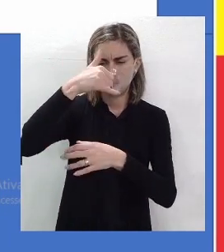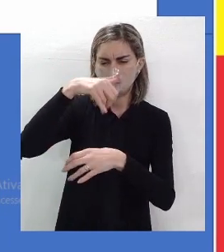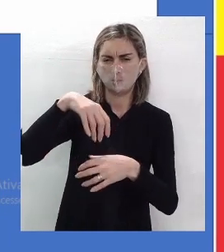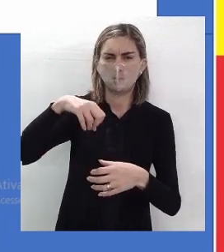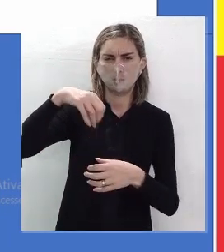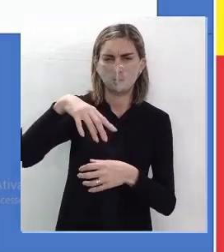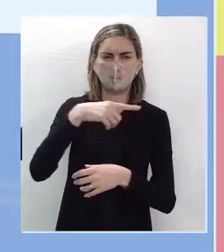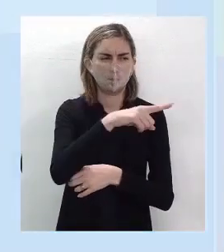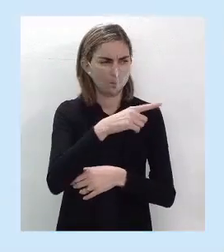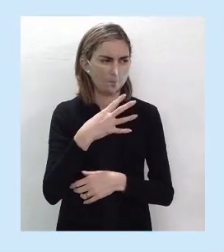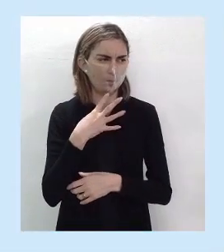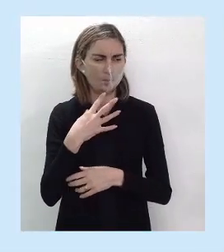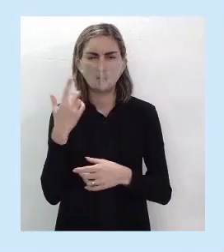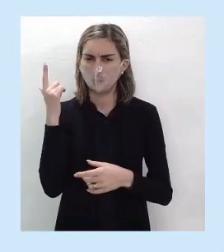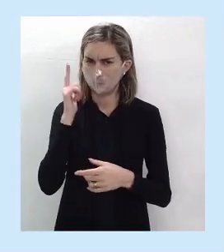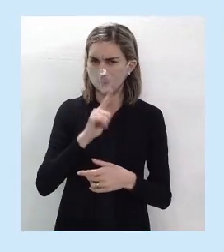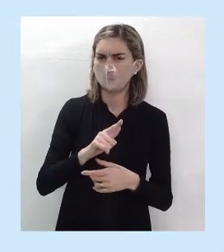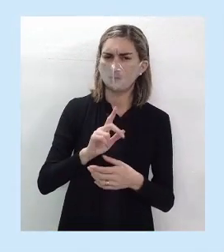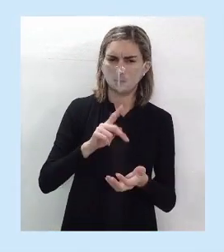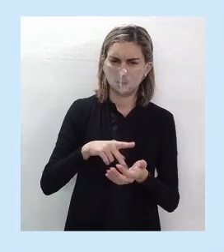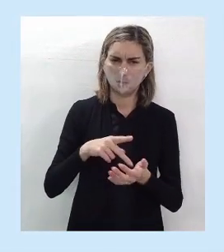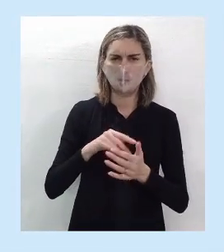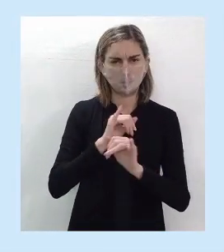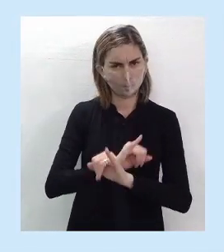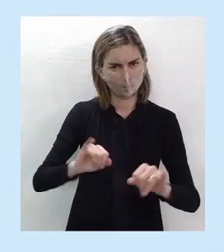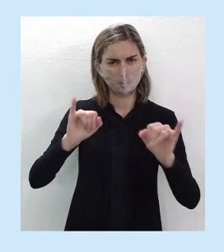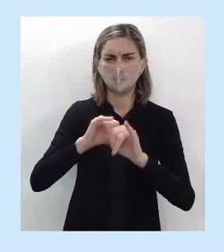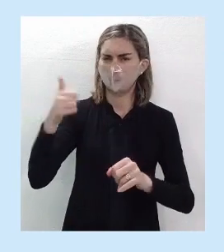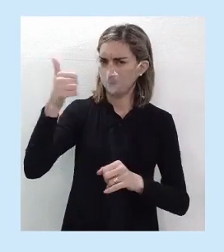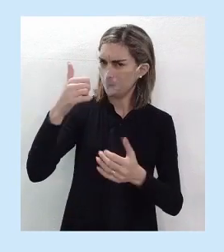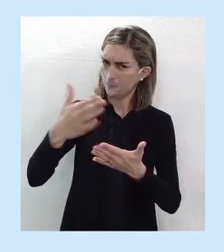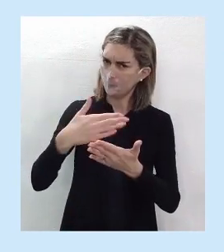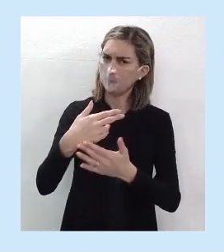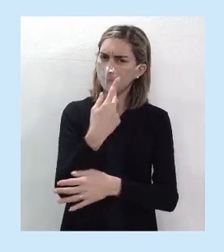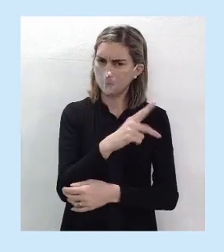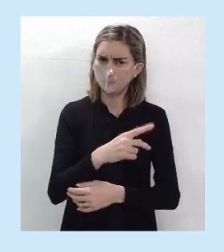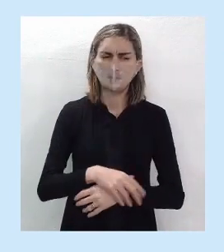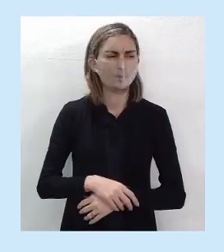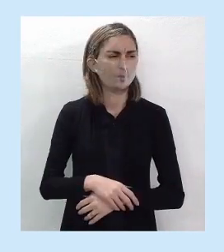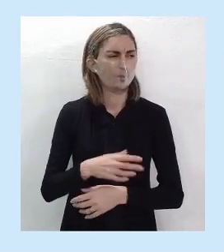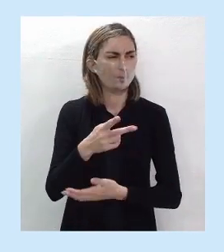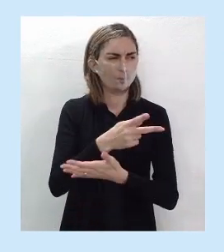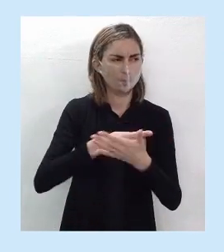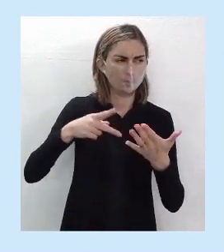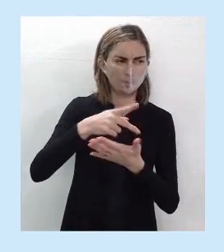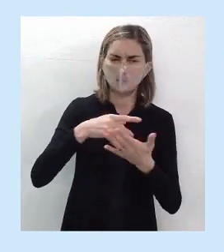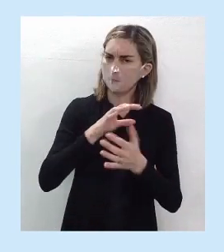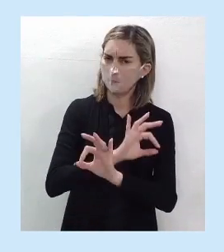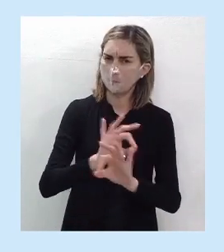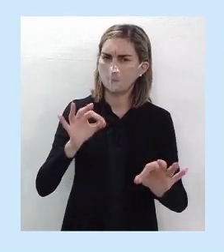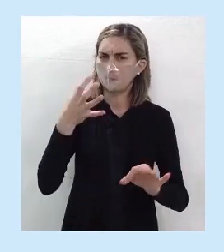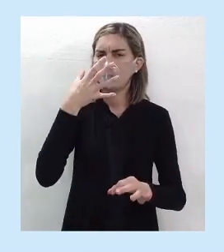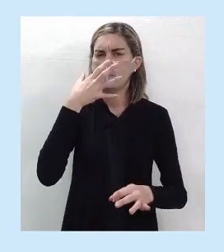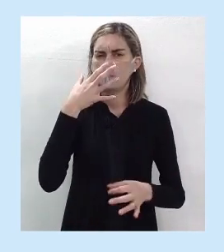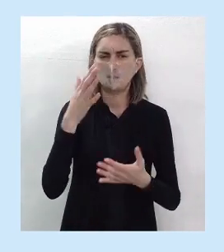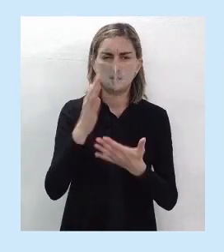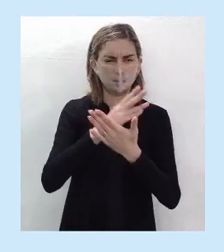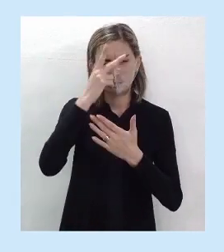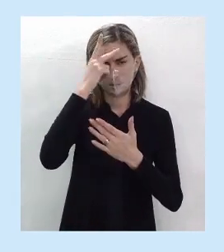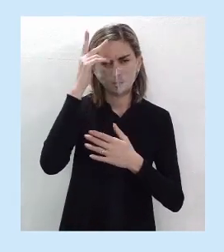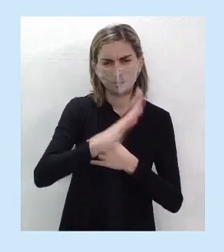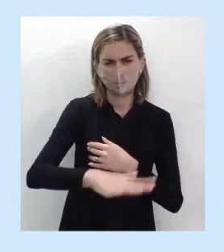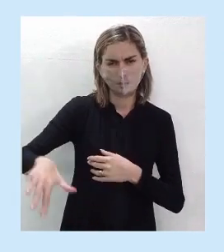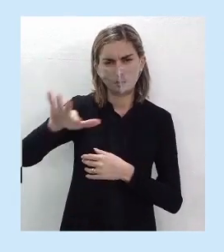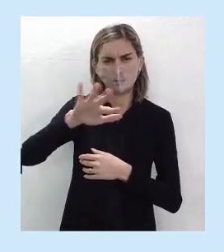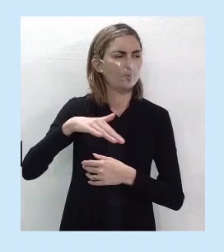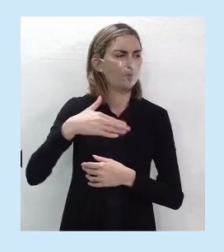que o Dinho foi assim que ele conseguiu, na verdade, publicar o primeiro livro dele? Os poemas chamaram a atenção de algumas